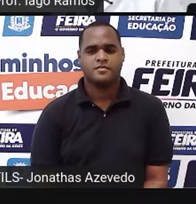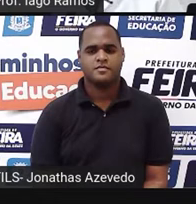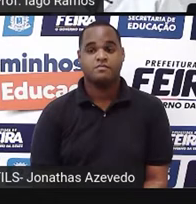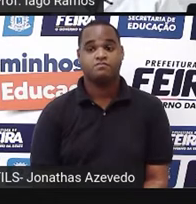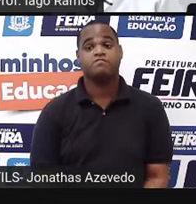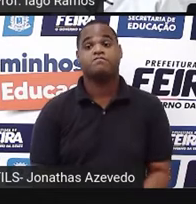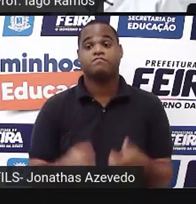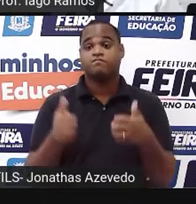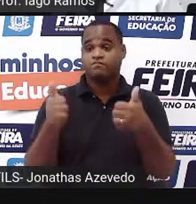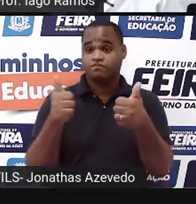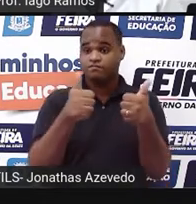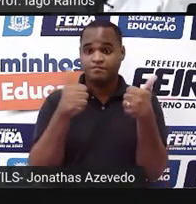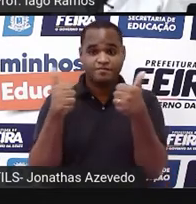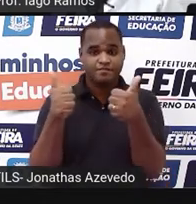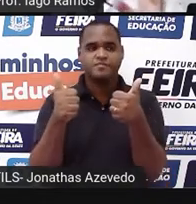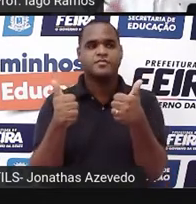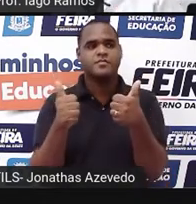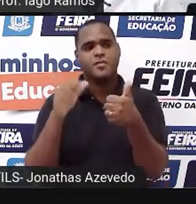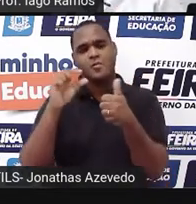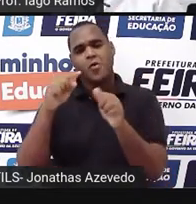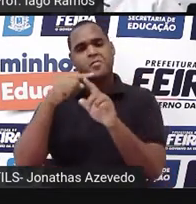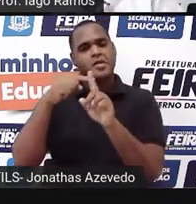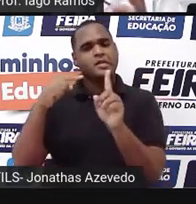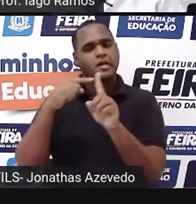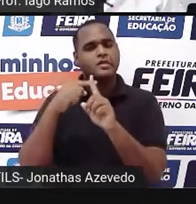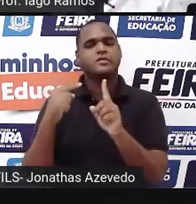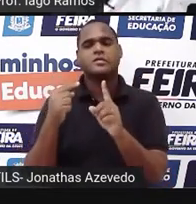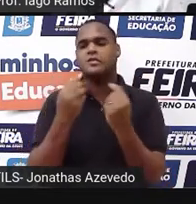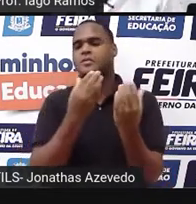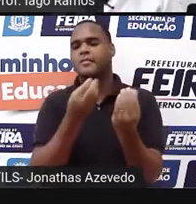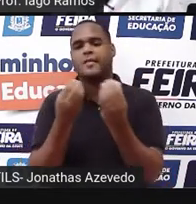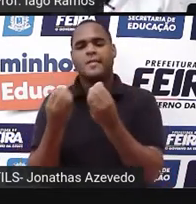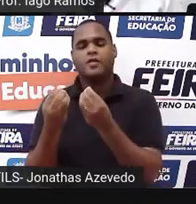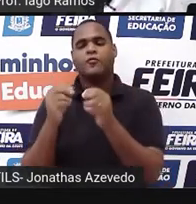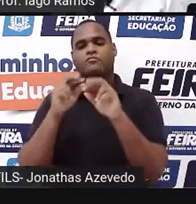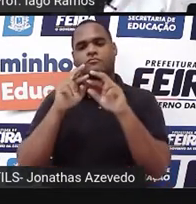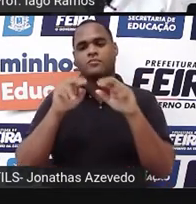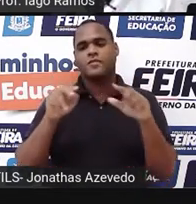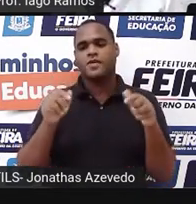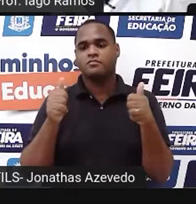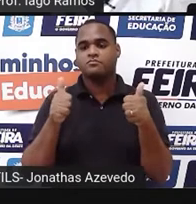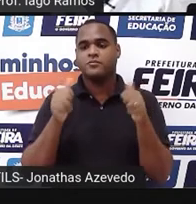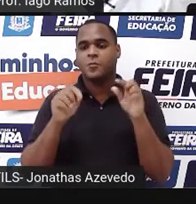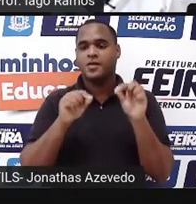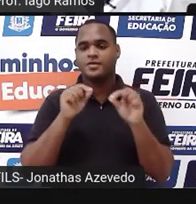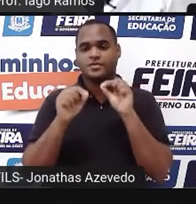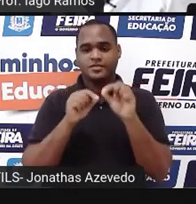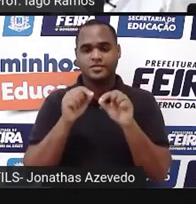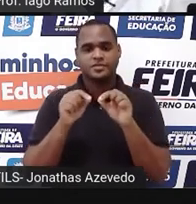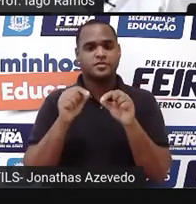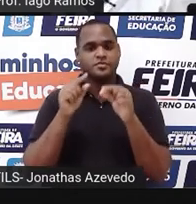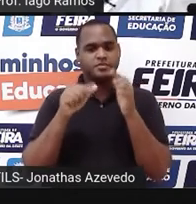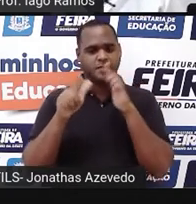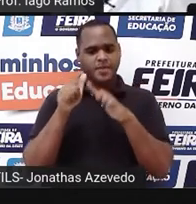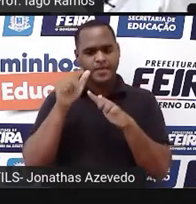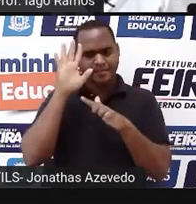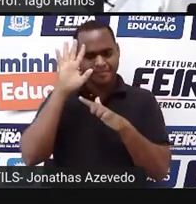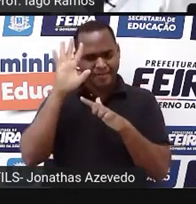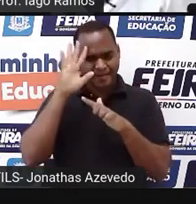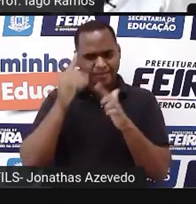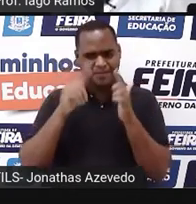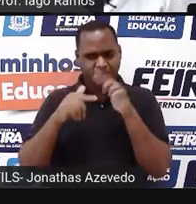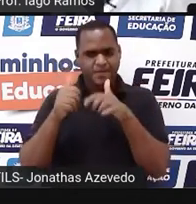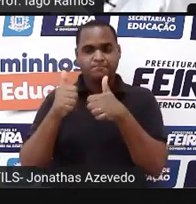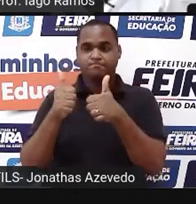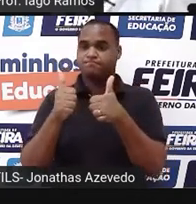E aí, pouco, metade, maioria ou bastante? Conseguiu pensar direitinho?